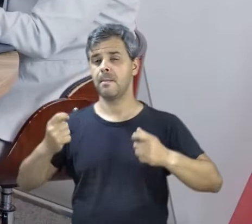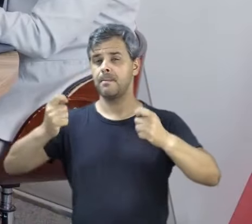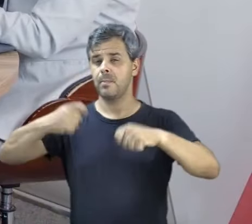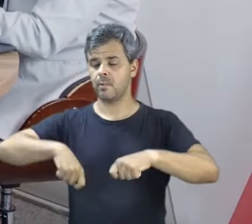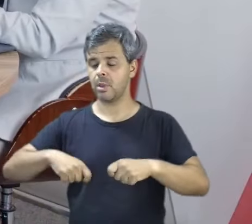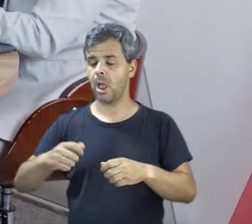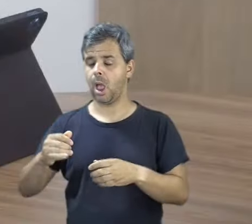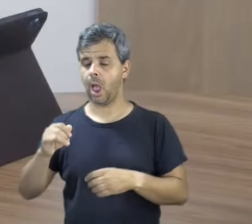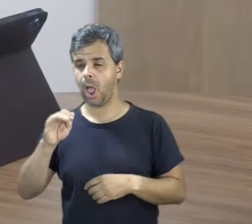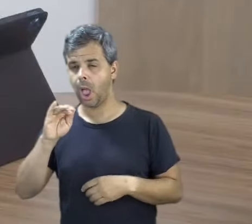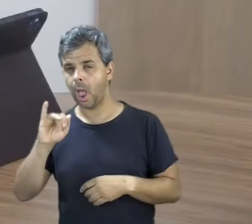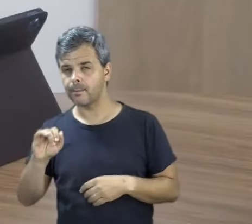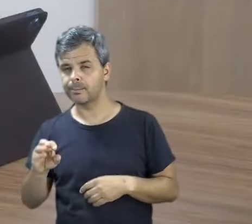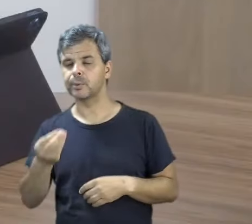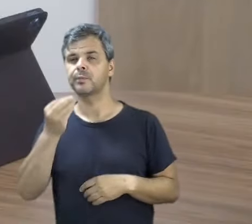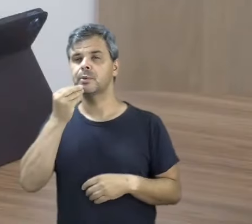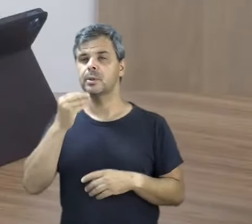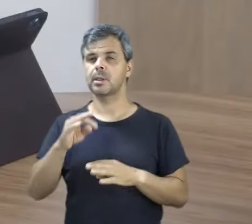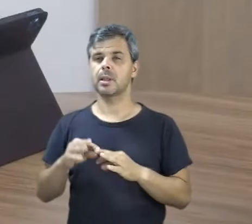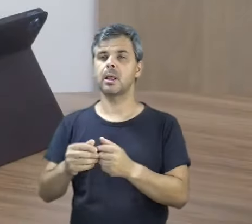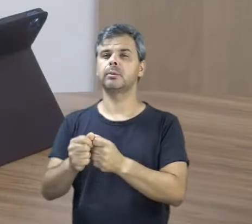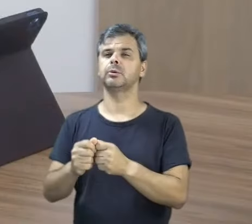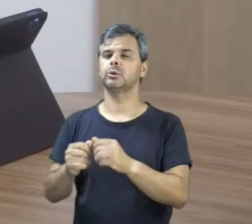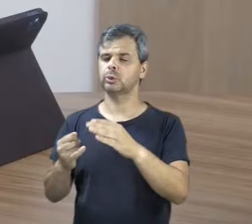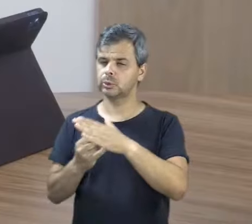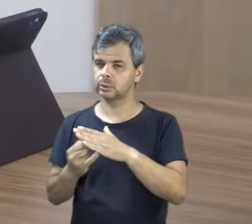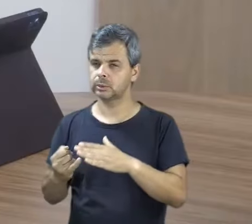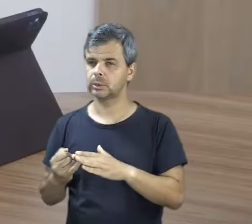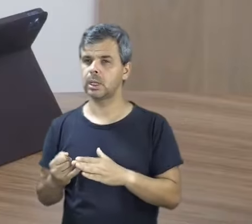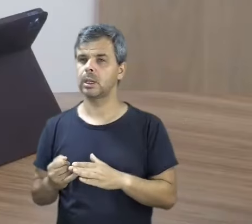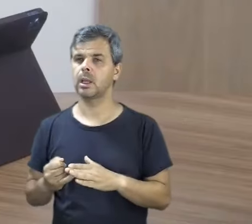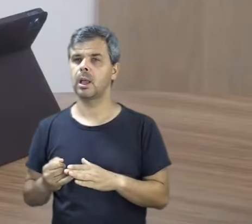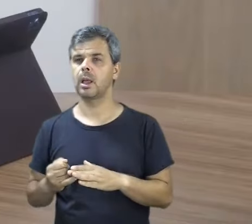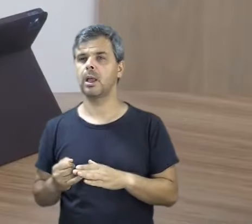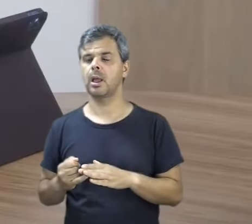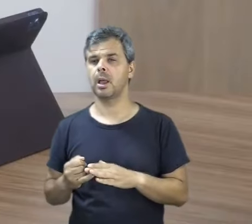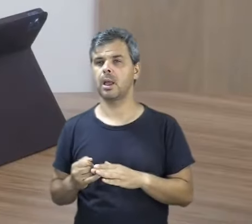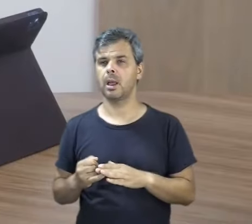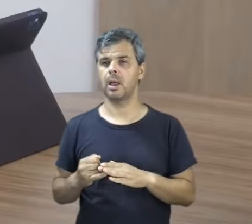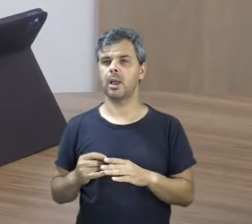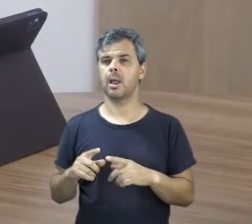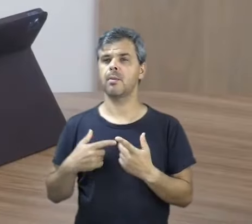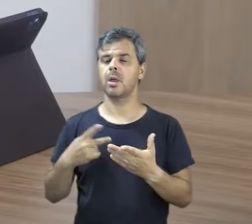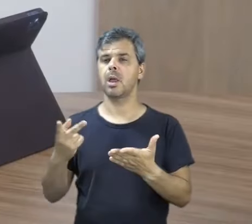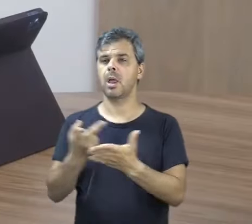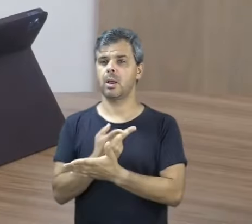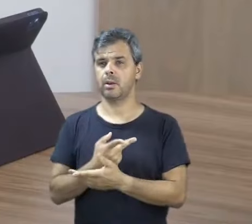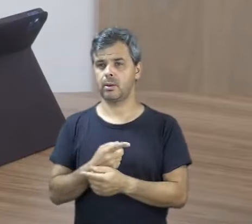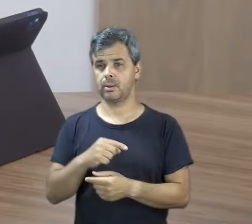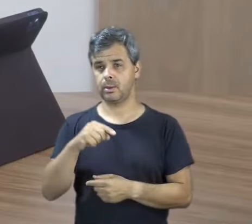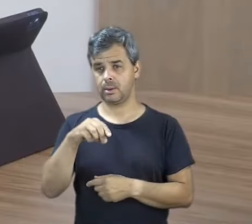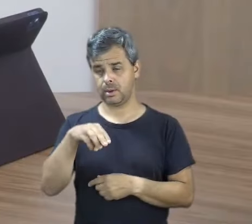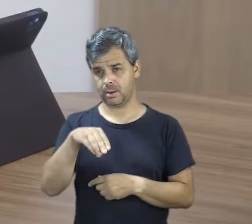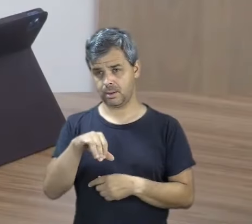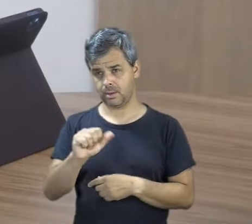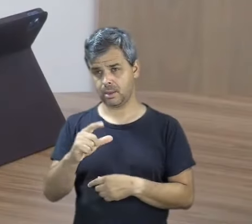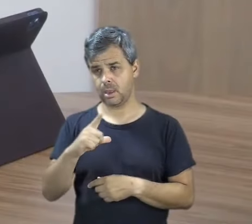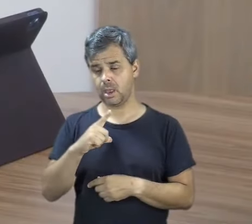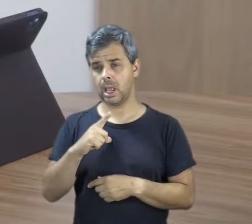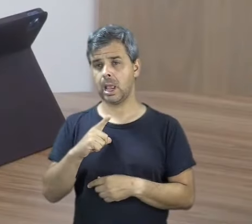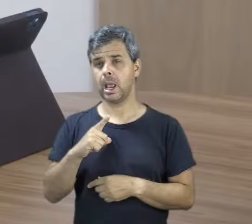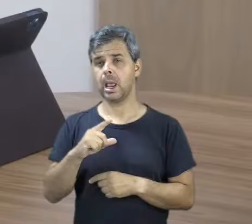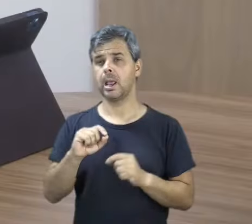de ser aproveitado, de ser institucionalizado, implementado, isso vai acontecer pelo MI. E aquilo que tiver factível de